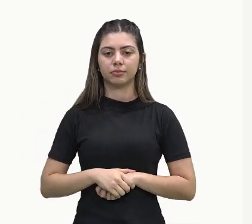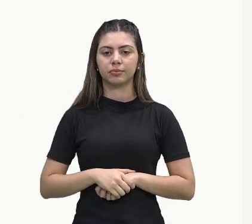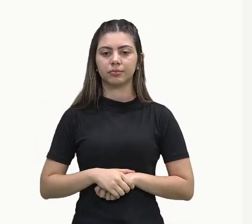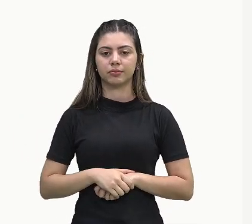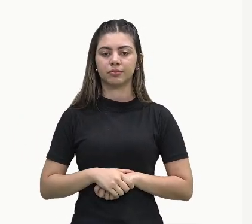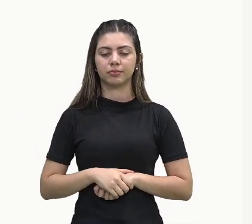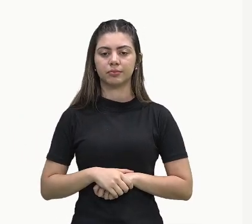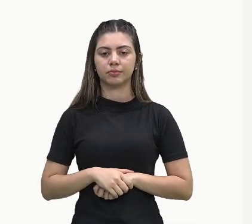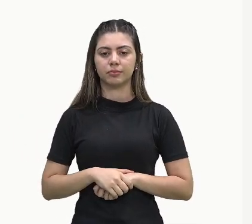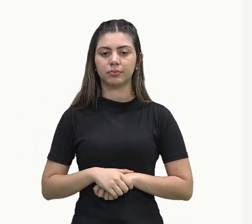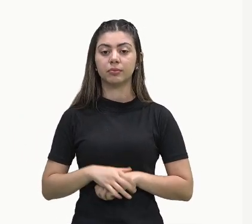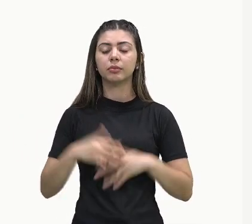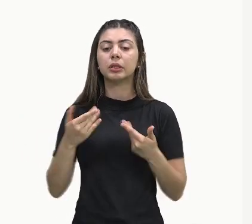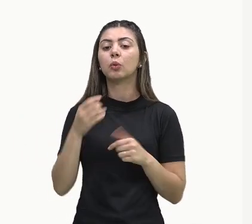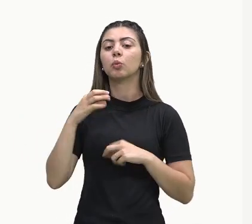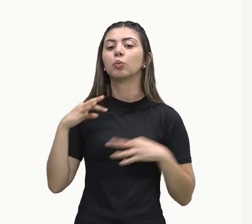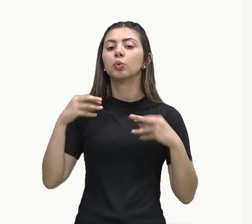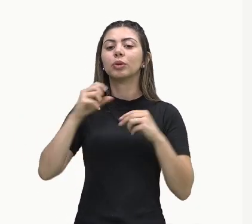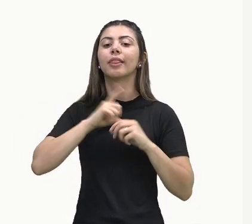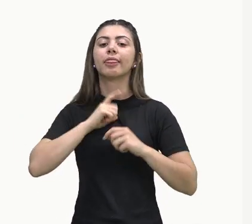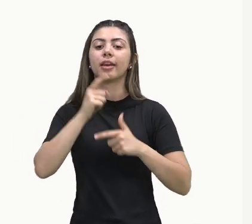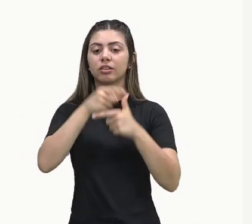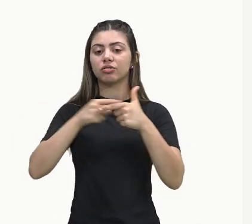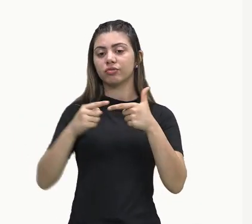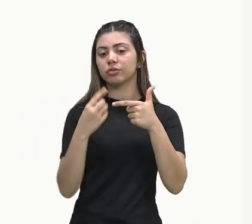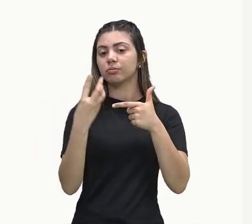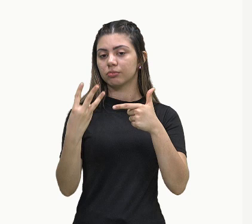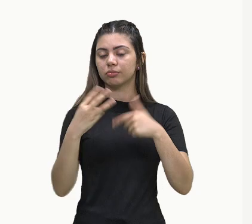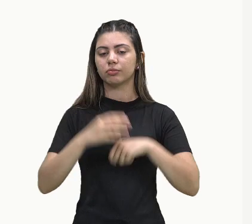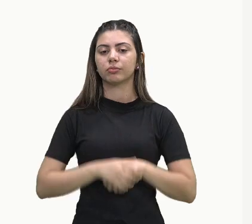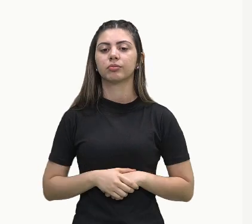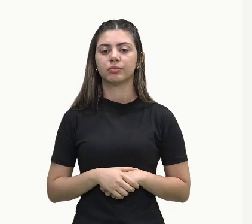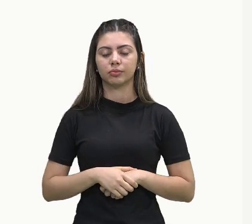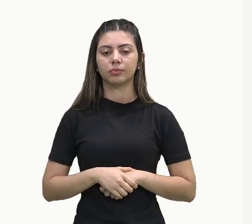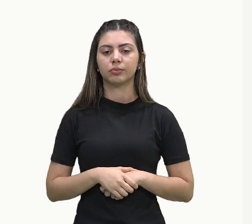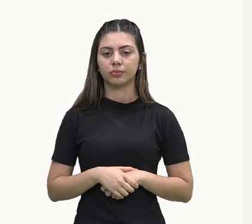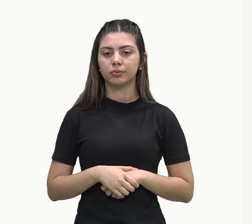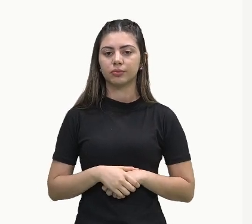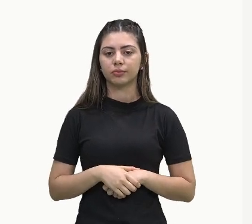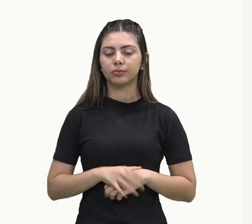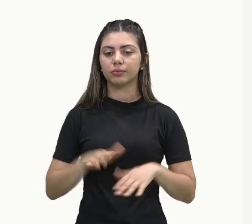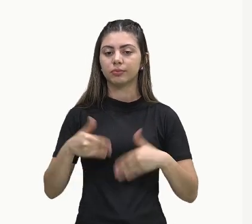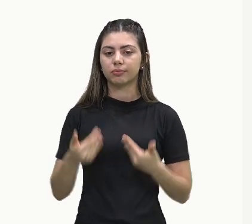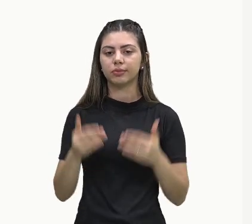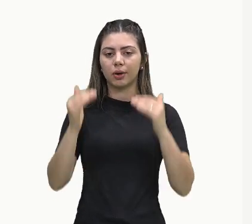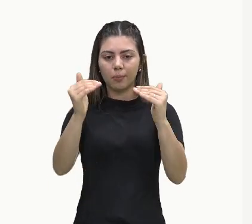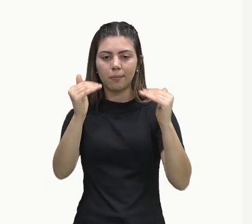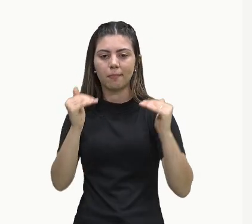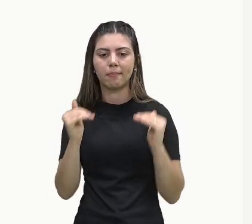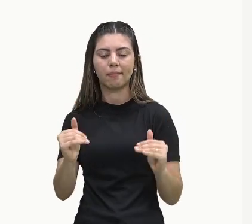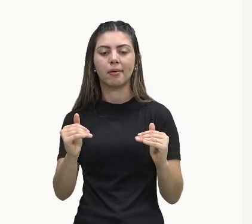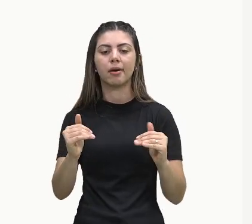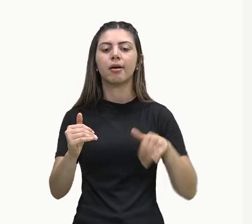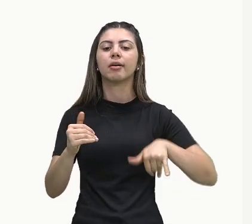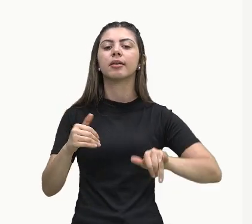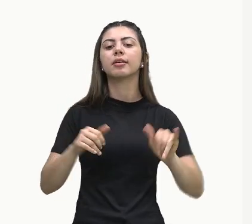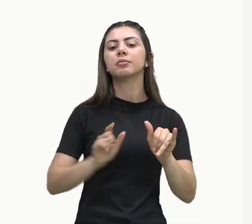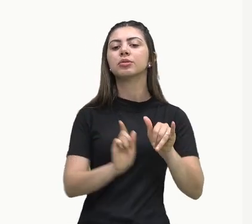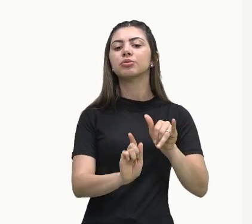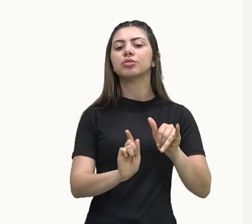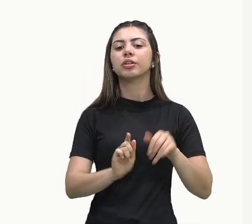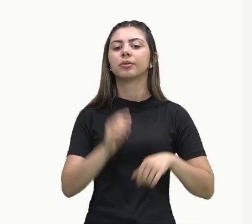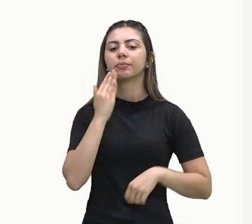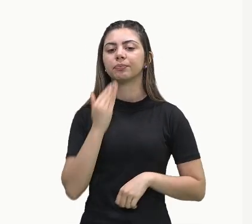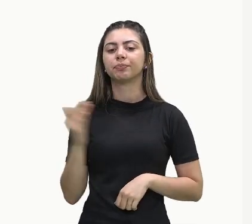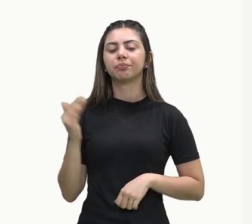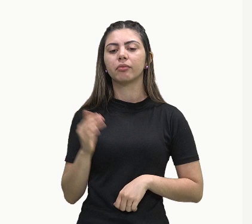XC tudo ISO isso dividido por 3 de mesma forma né agora com as ordenadas quem é yg